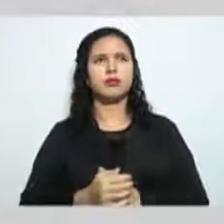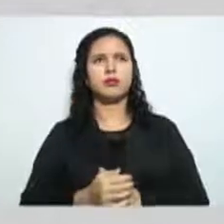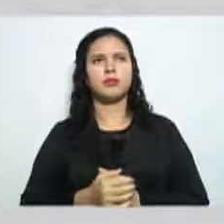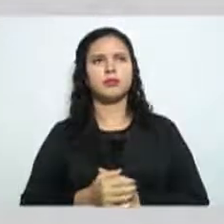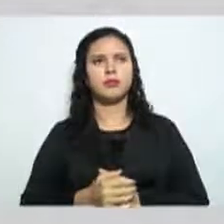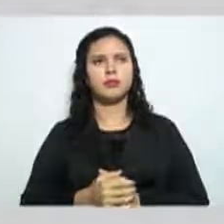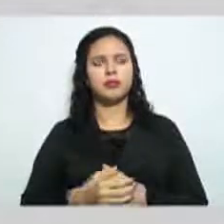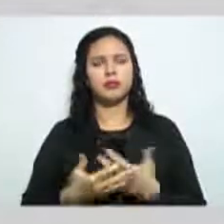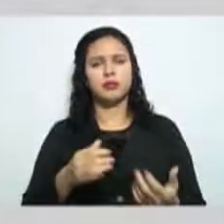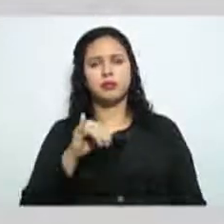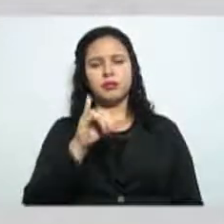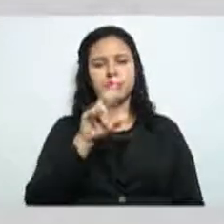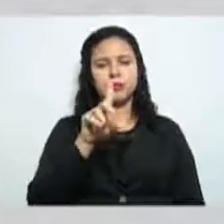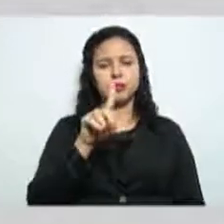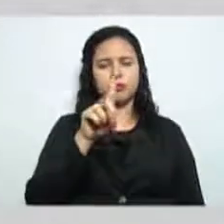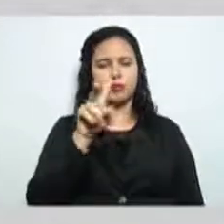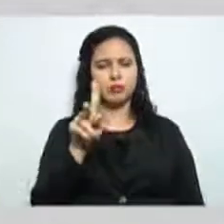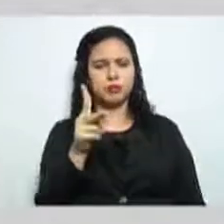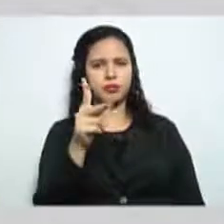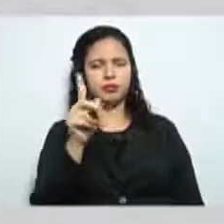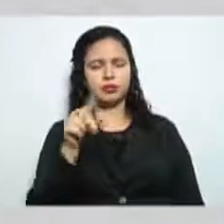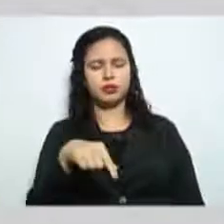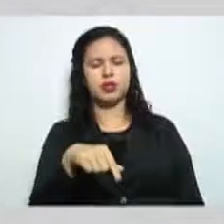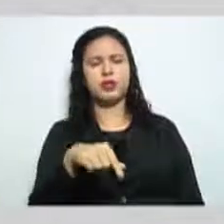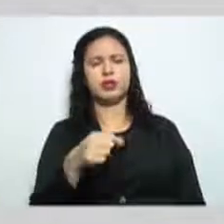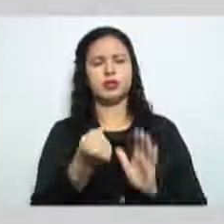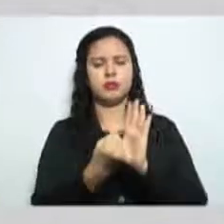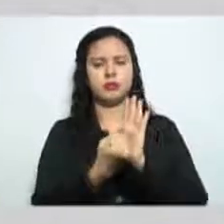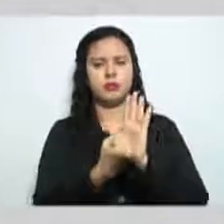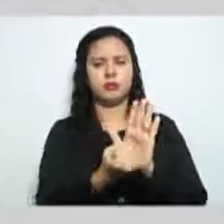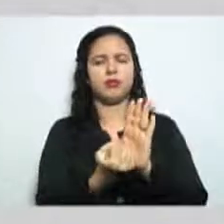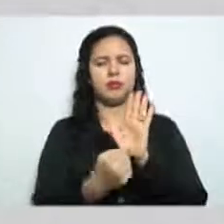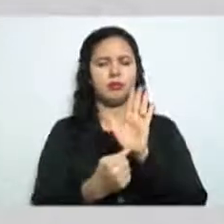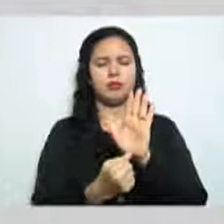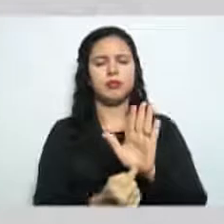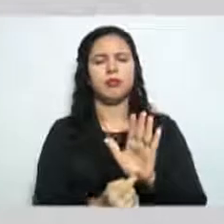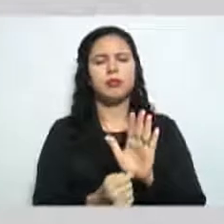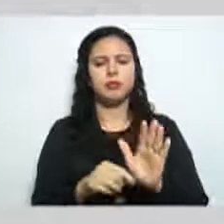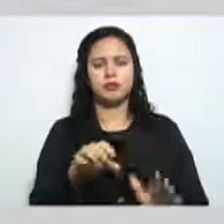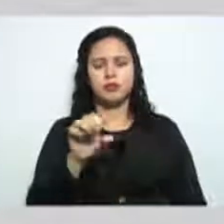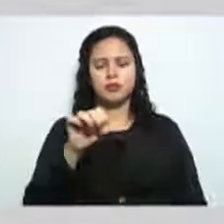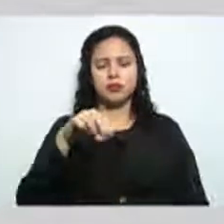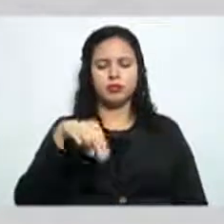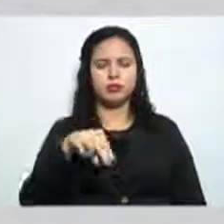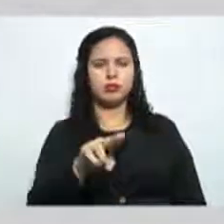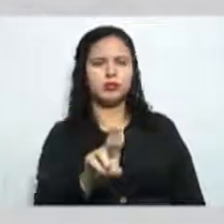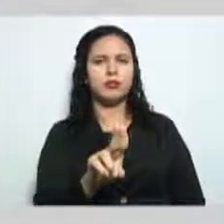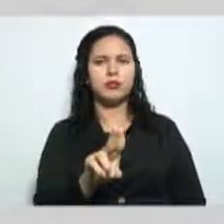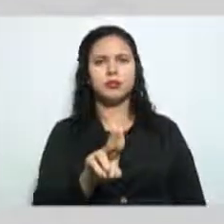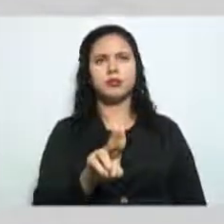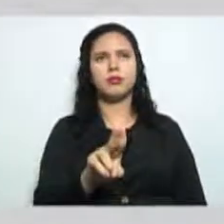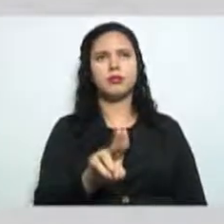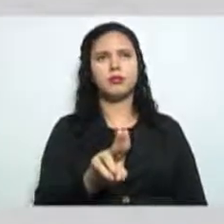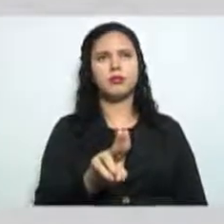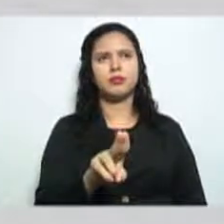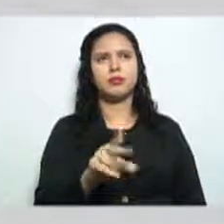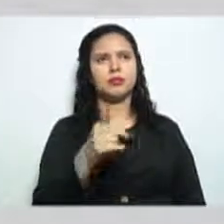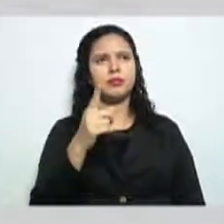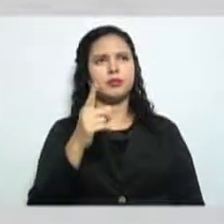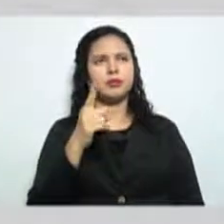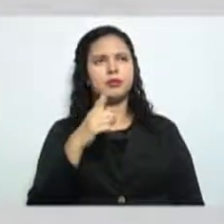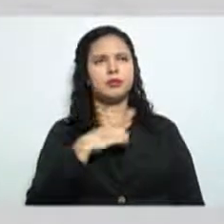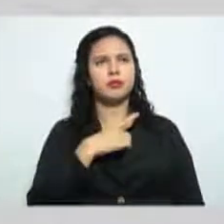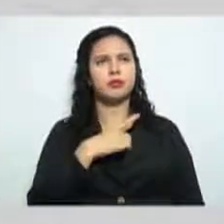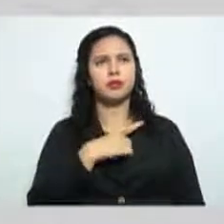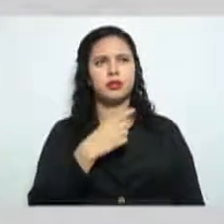O IDH, então, é um indicador da ONU que vai medir essa qualidade de vida, nós comentamos um pouquinho sobre ele. Tem essa escala